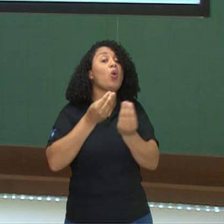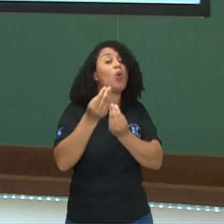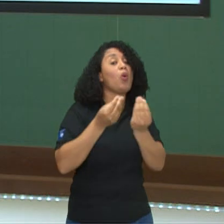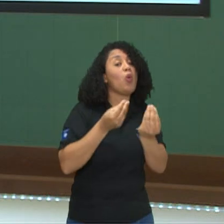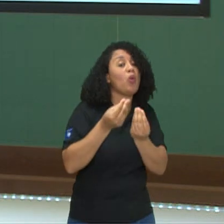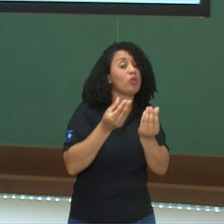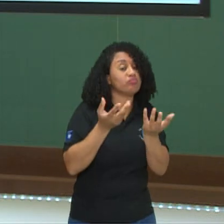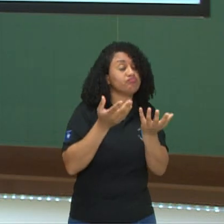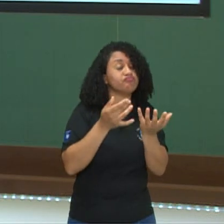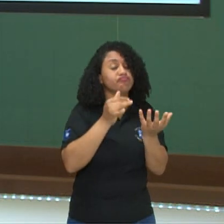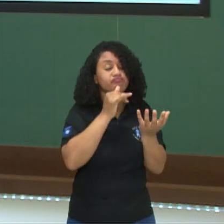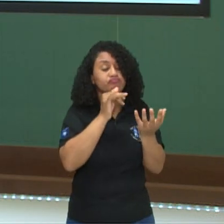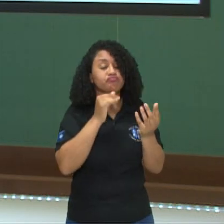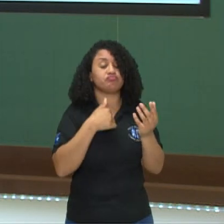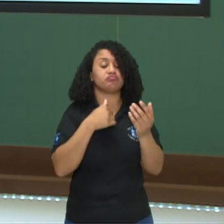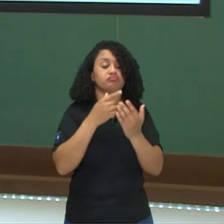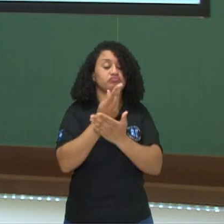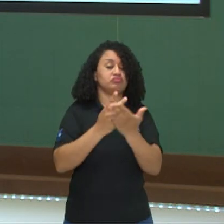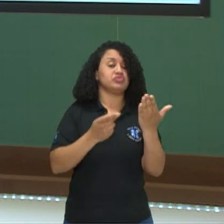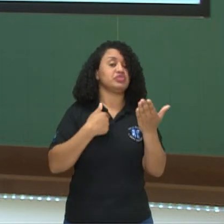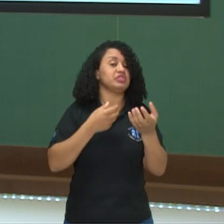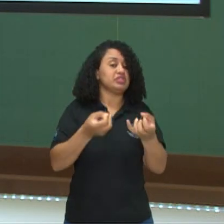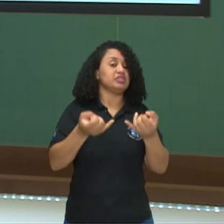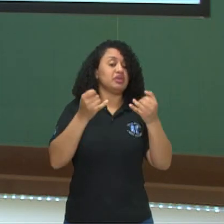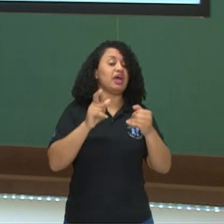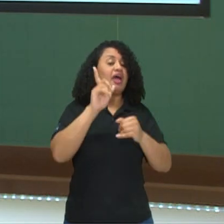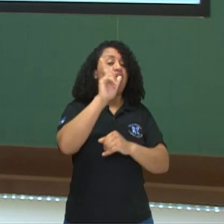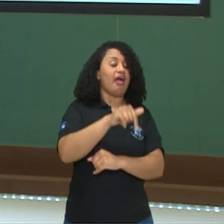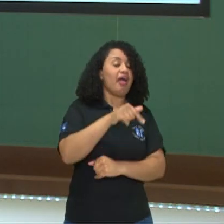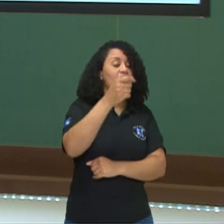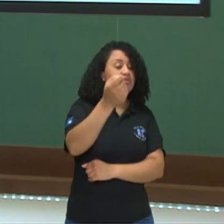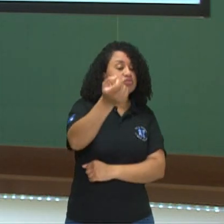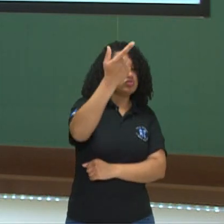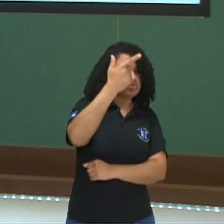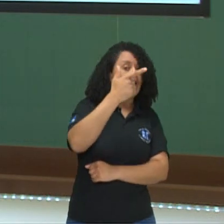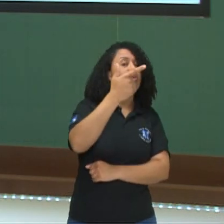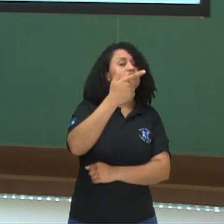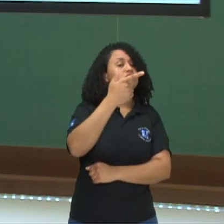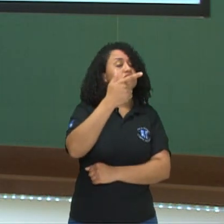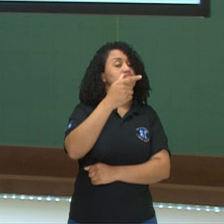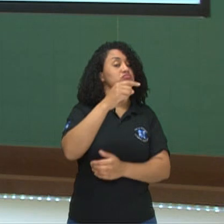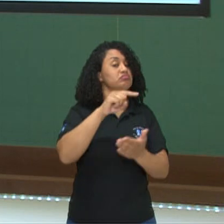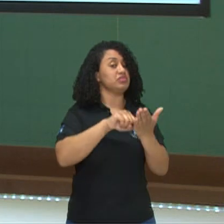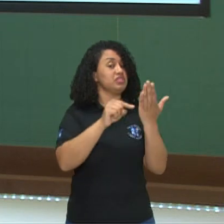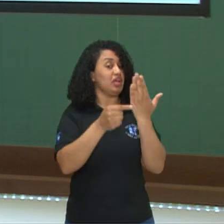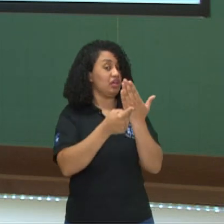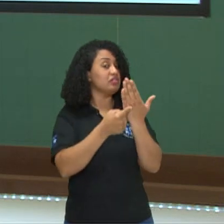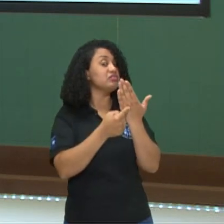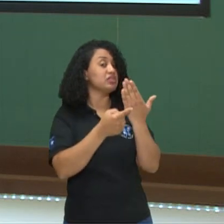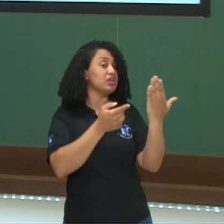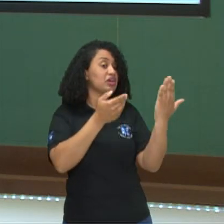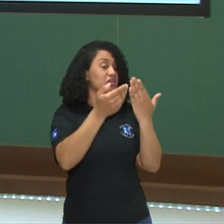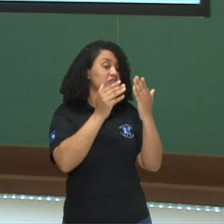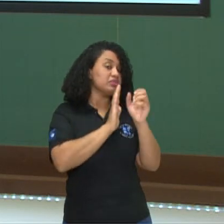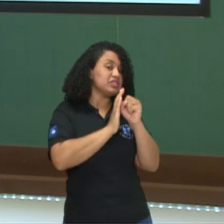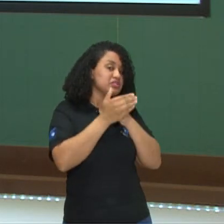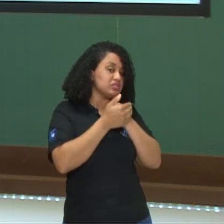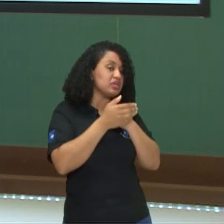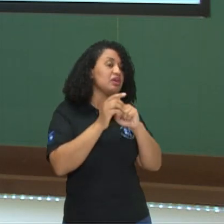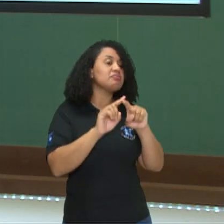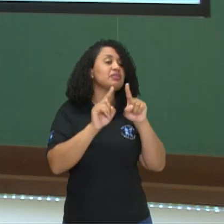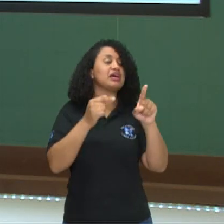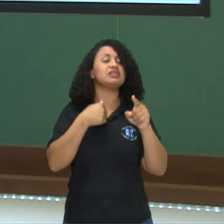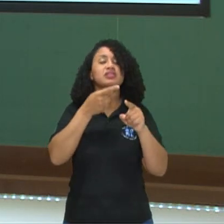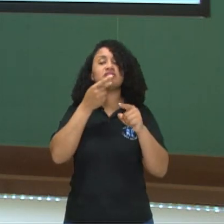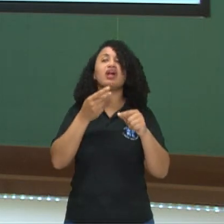né? Quando o poeta diz, né, ela é o sol, é uma metáfora, está fazendo uma comparação implícita. Mas se ele